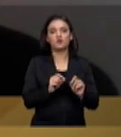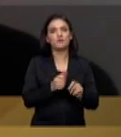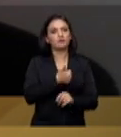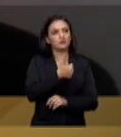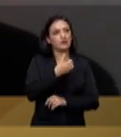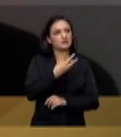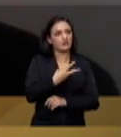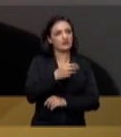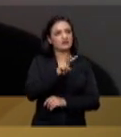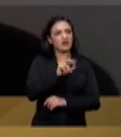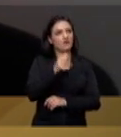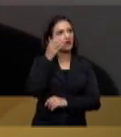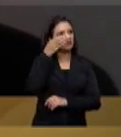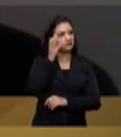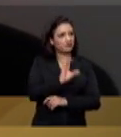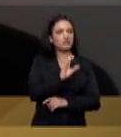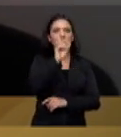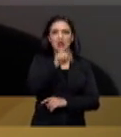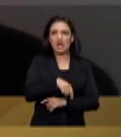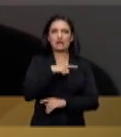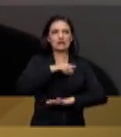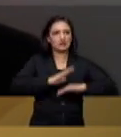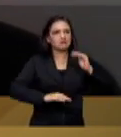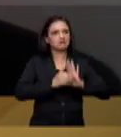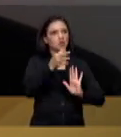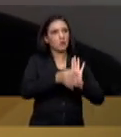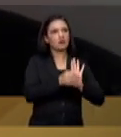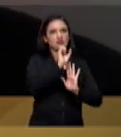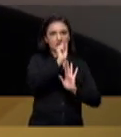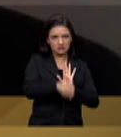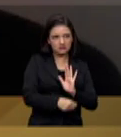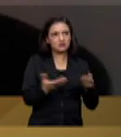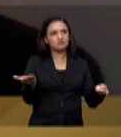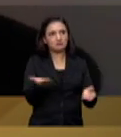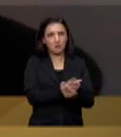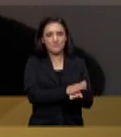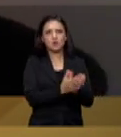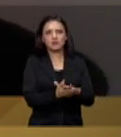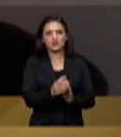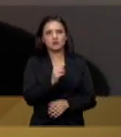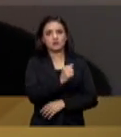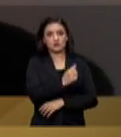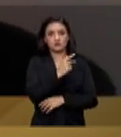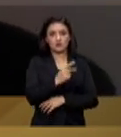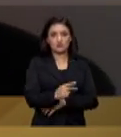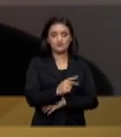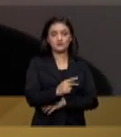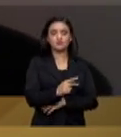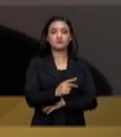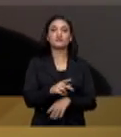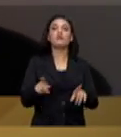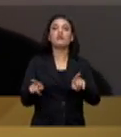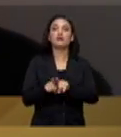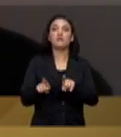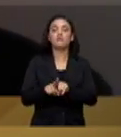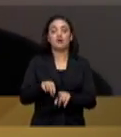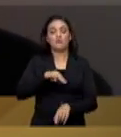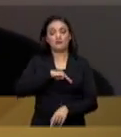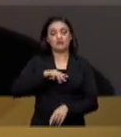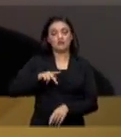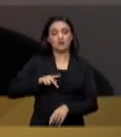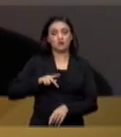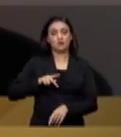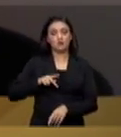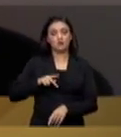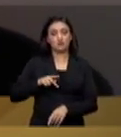13ª vara ao processo e julgamento das ações penais indicadas. Subsidiariamente, o Ministério Público, no